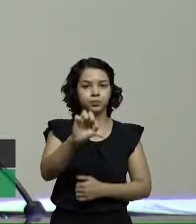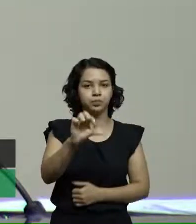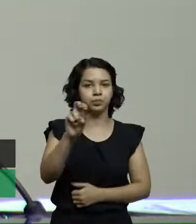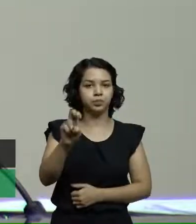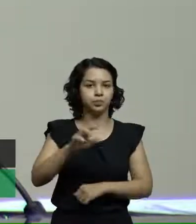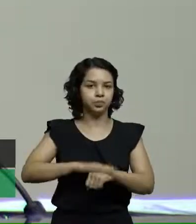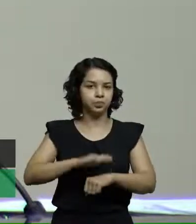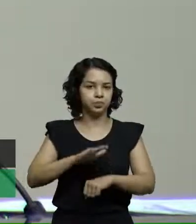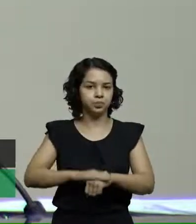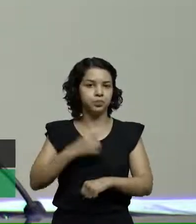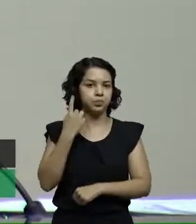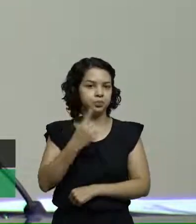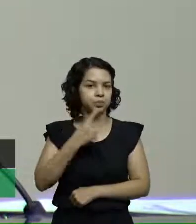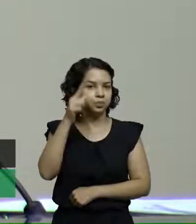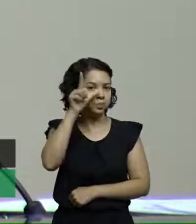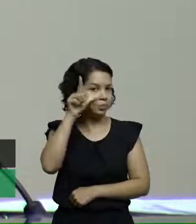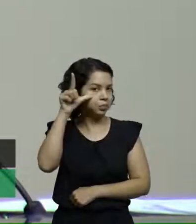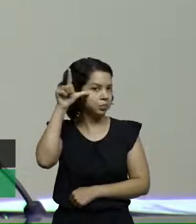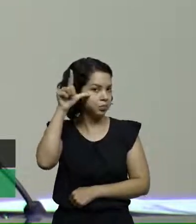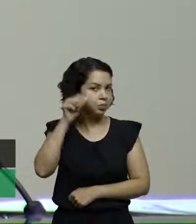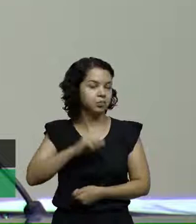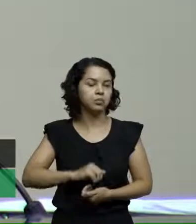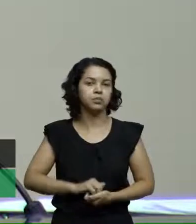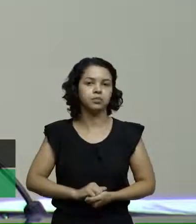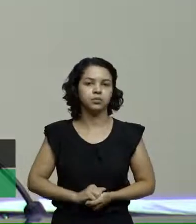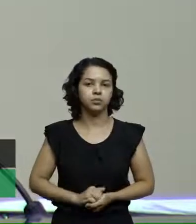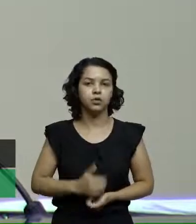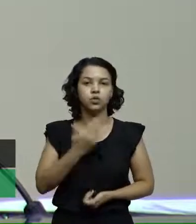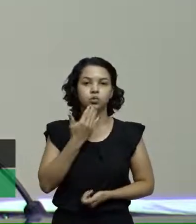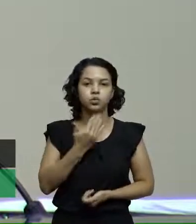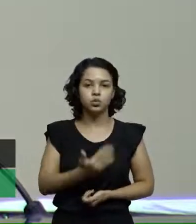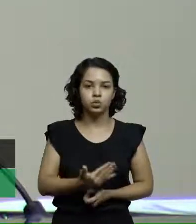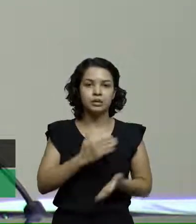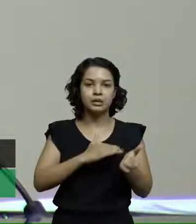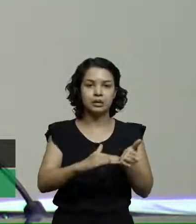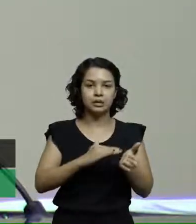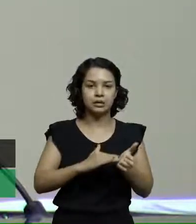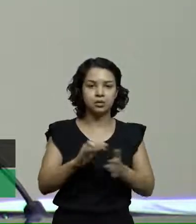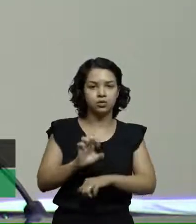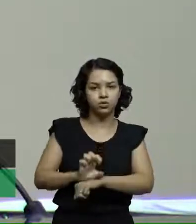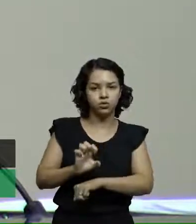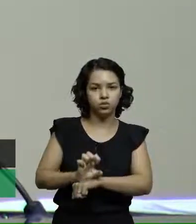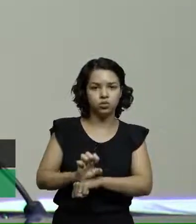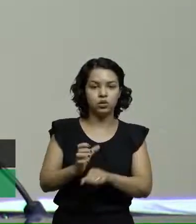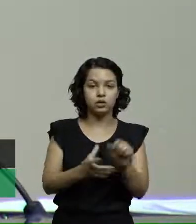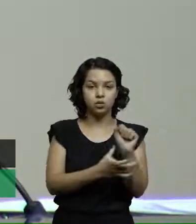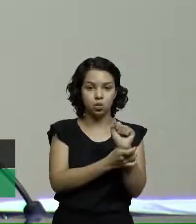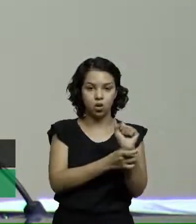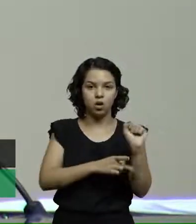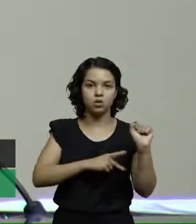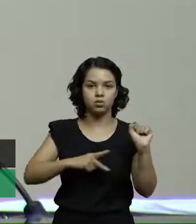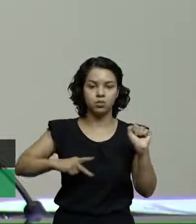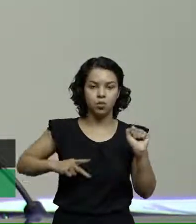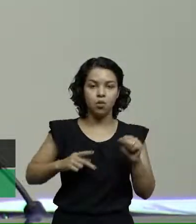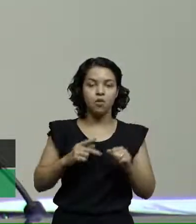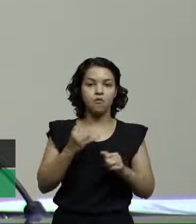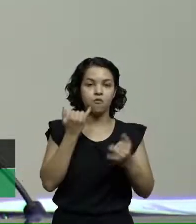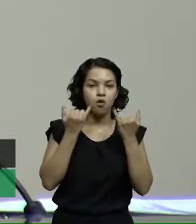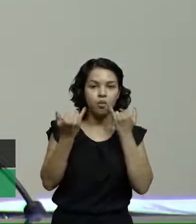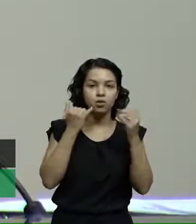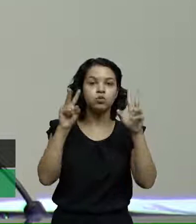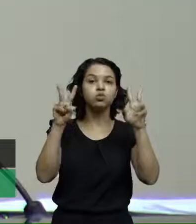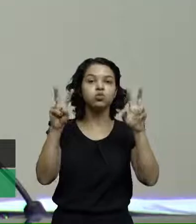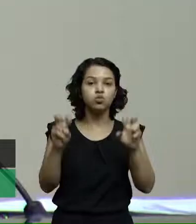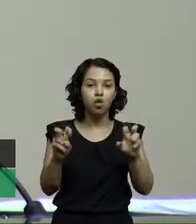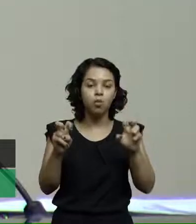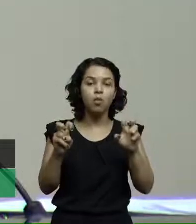autor deputado Laércio Schuster, solicitando ao secretário de Estado de Segurança Pública informações acerca da